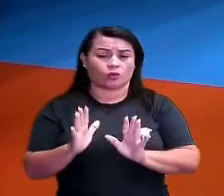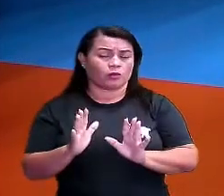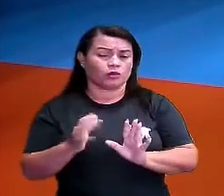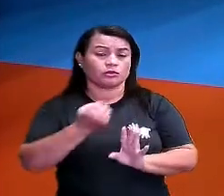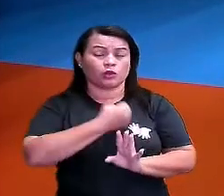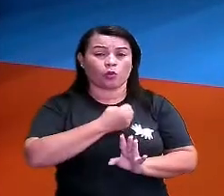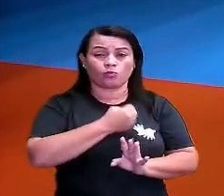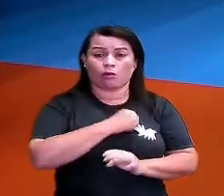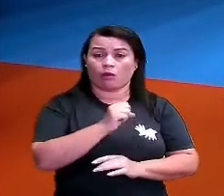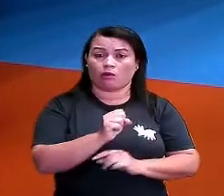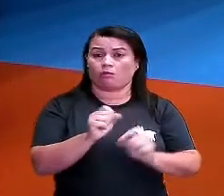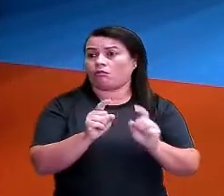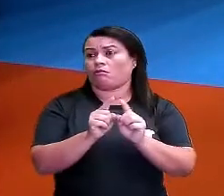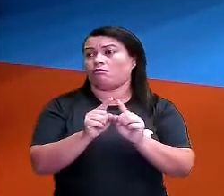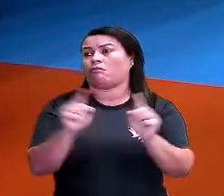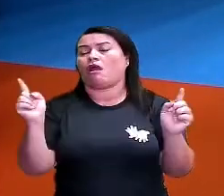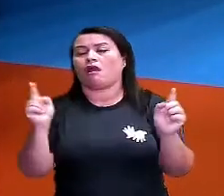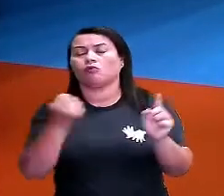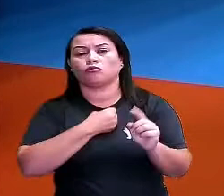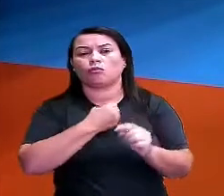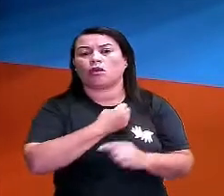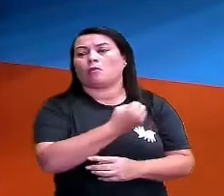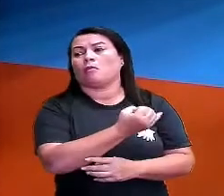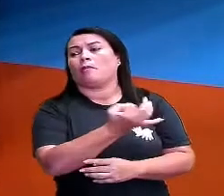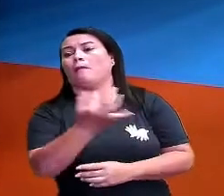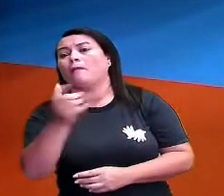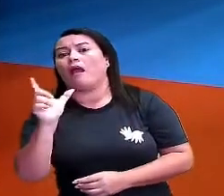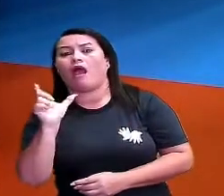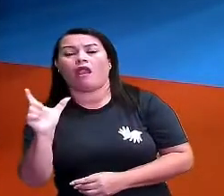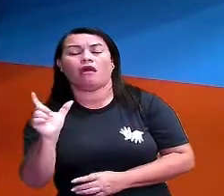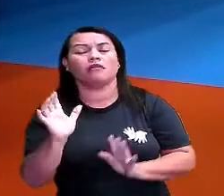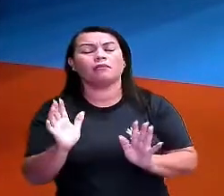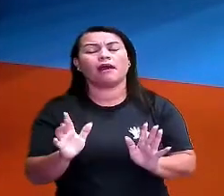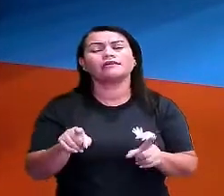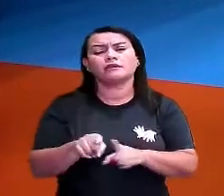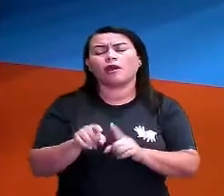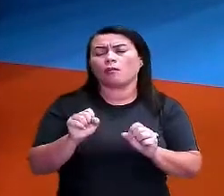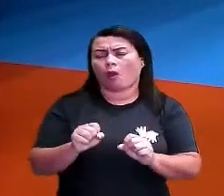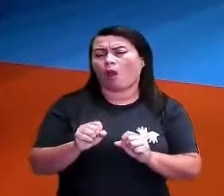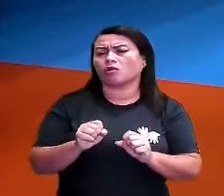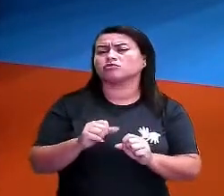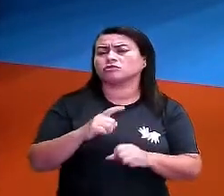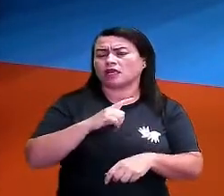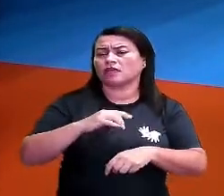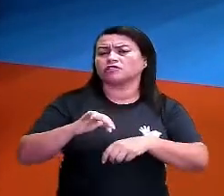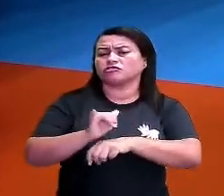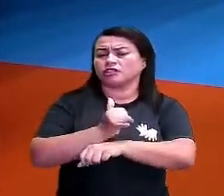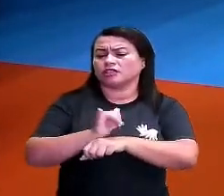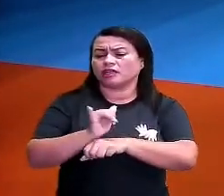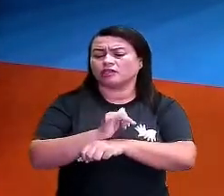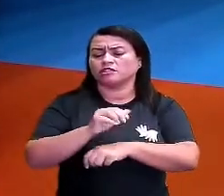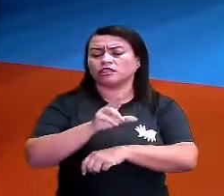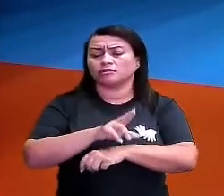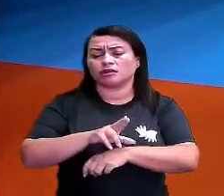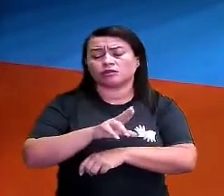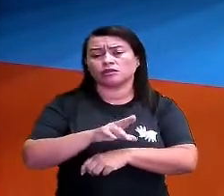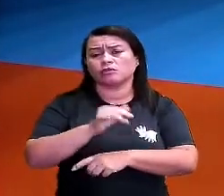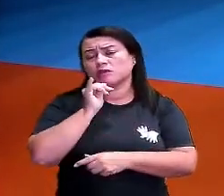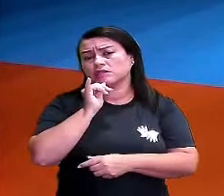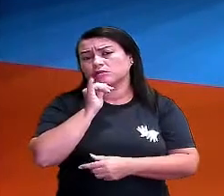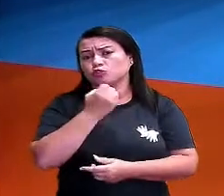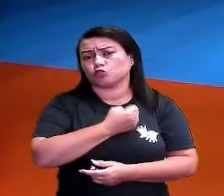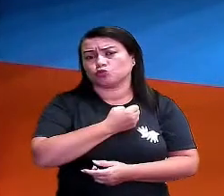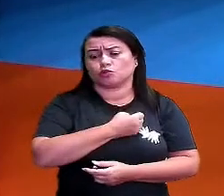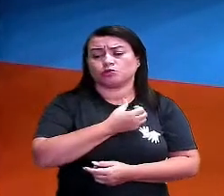essa subtração por uns múltiplos de 6, que eu poderia usar os múltiplos de 6 aqui, né? Poderia